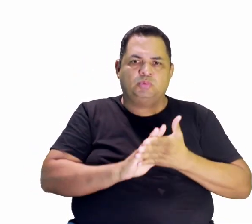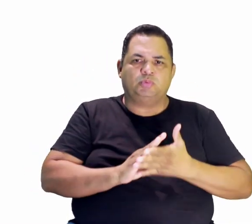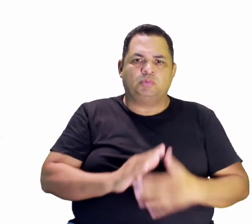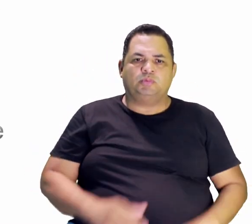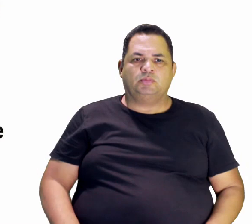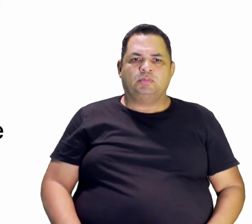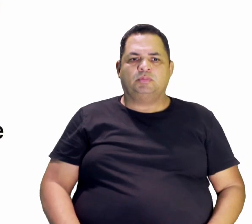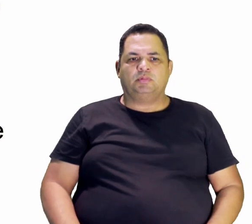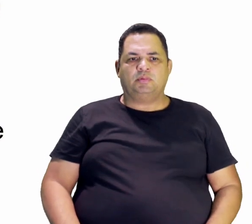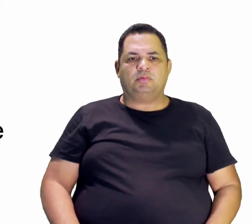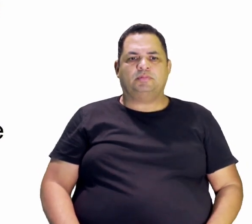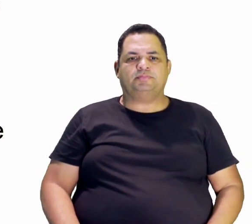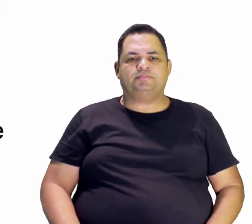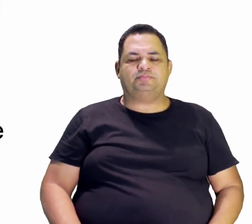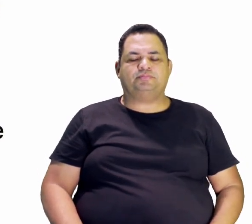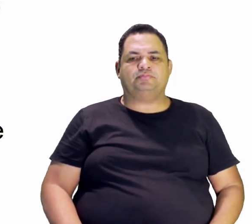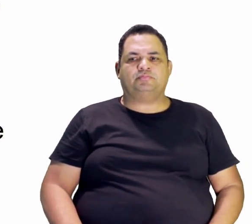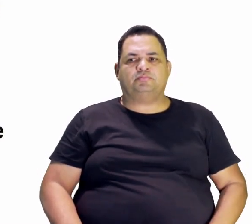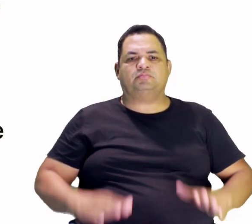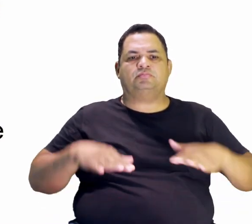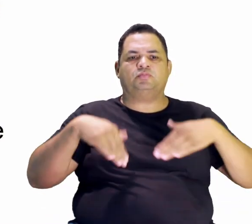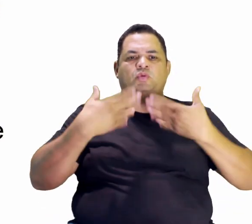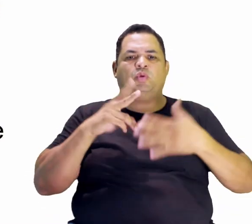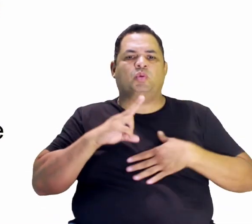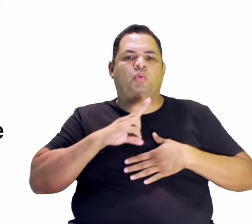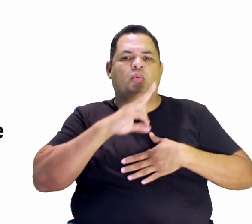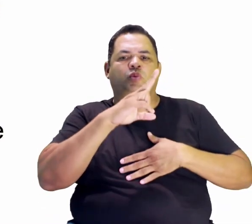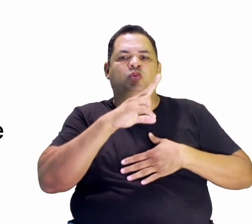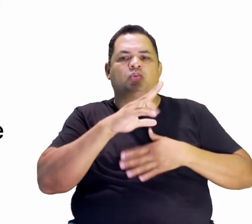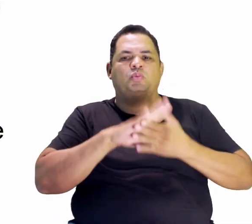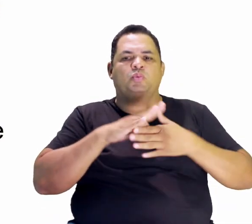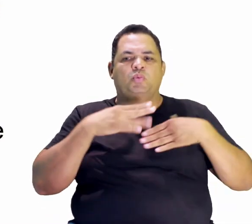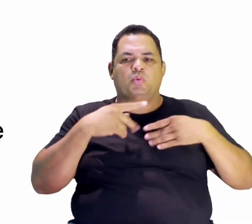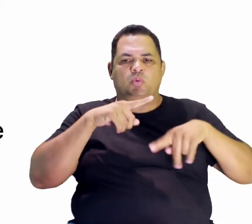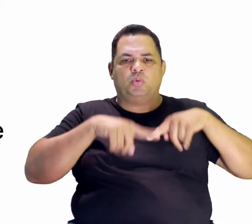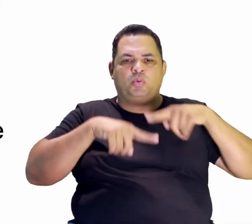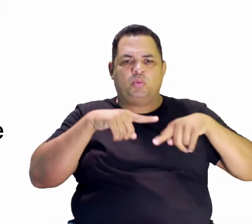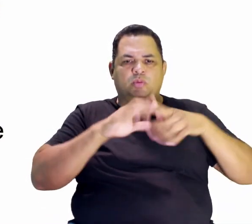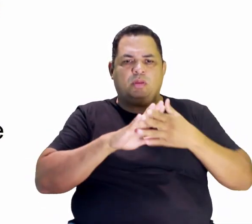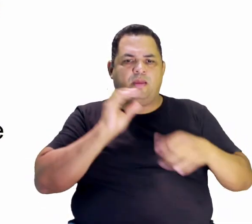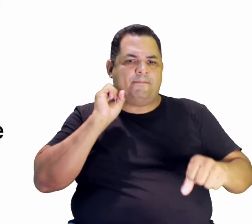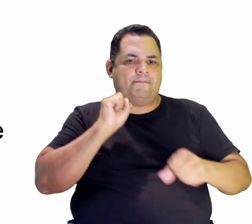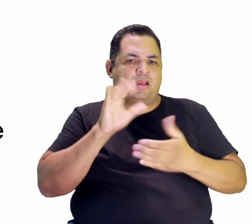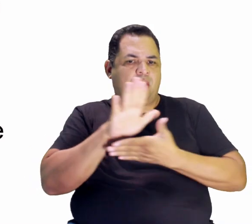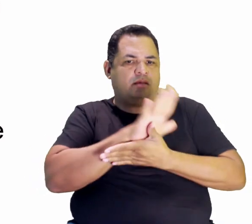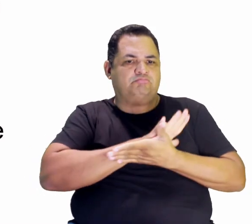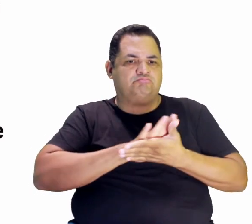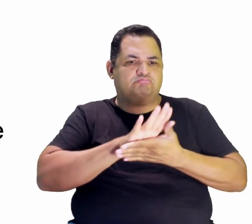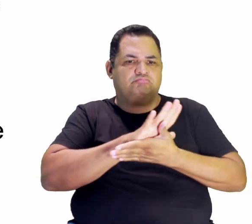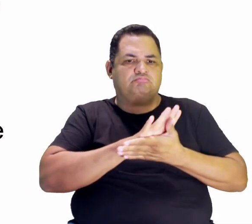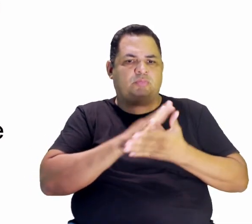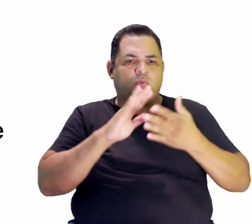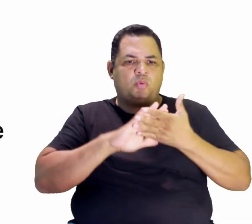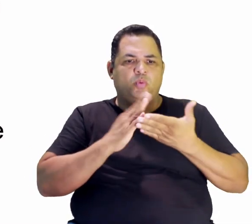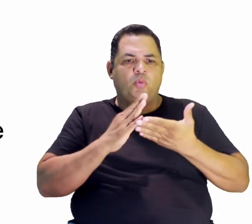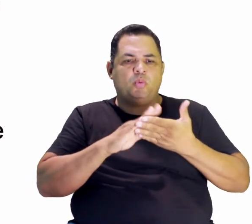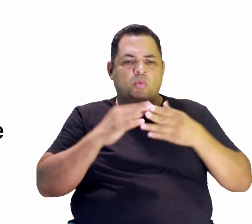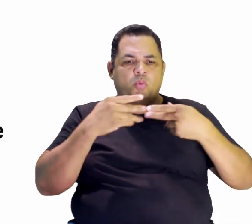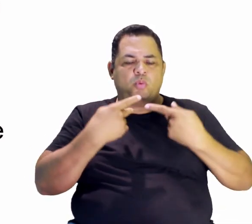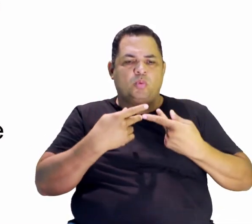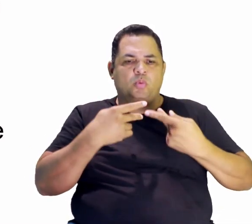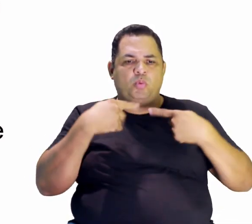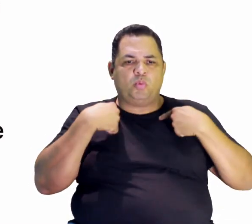estabelece mesmo como lei. Quando as forças que atuam no corpo se anulam, um corpo em repouso